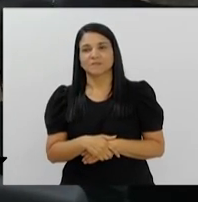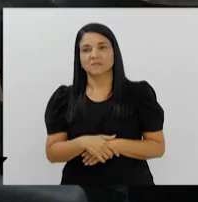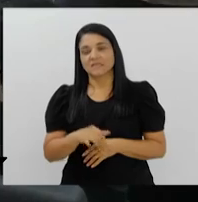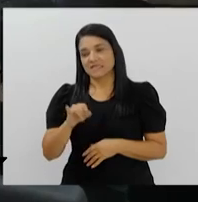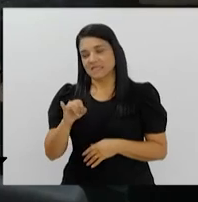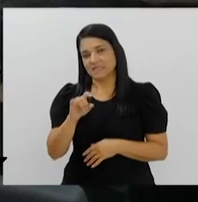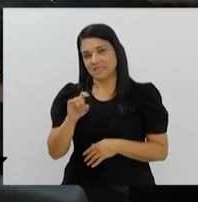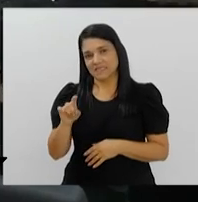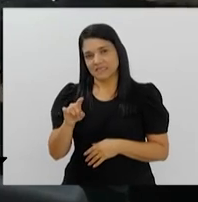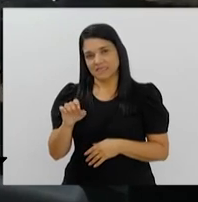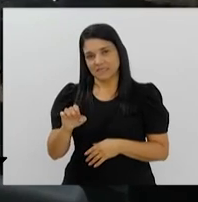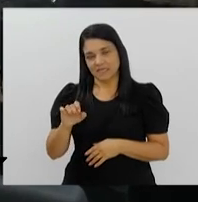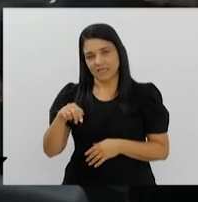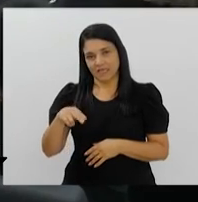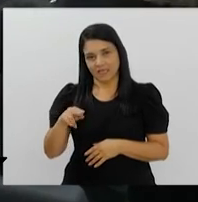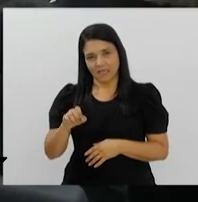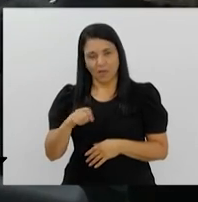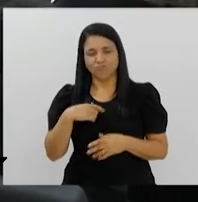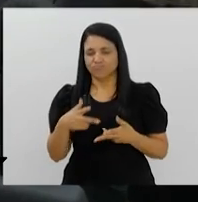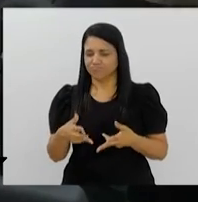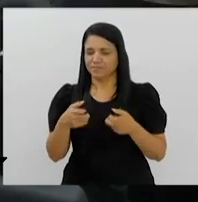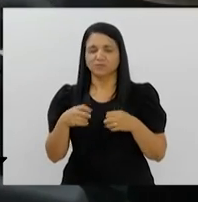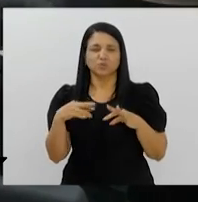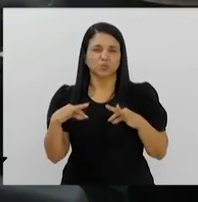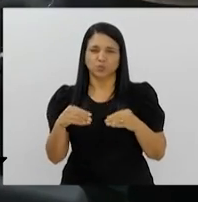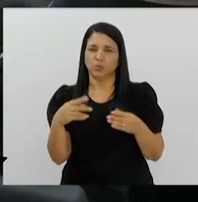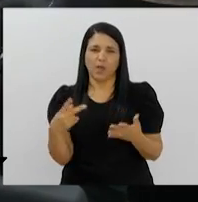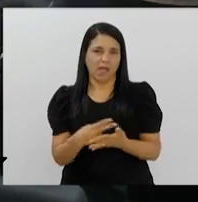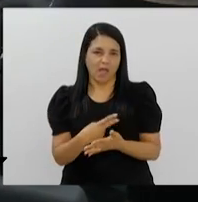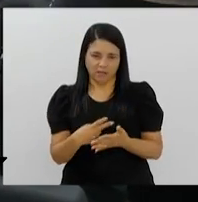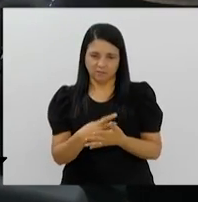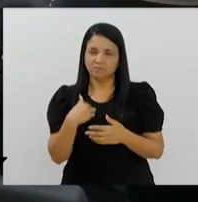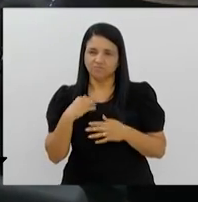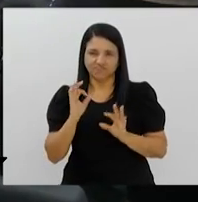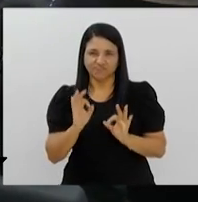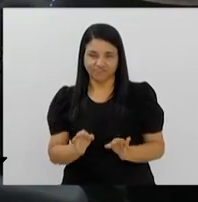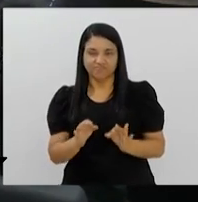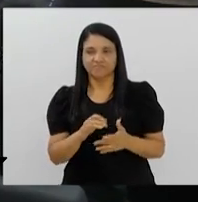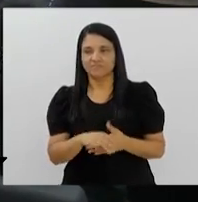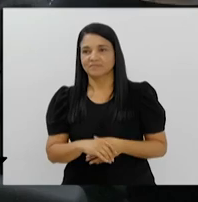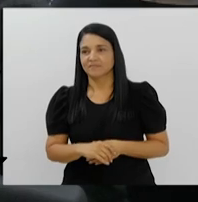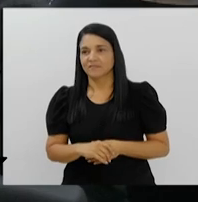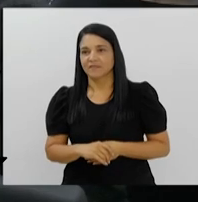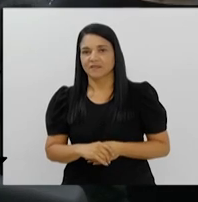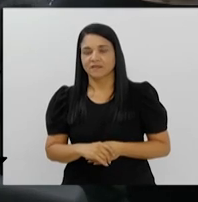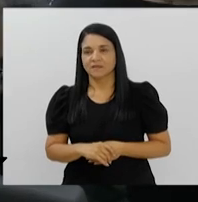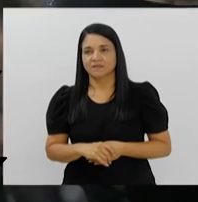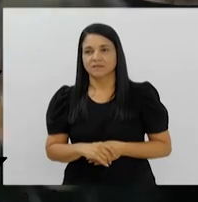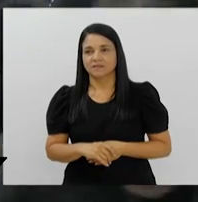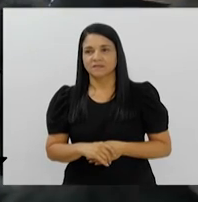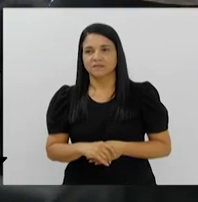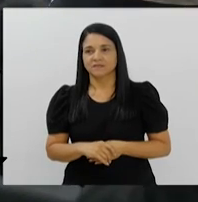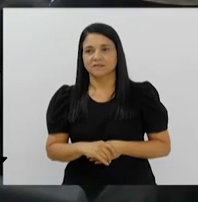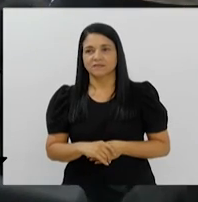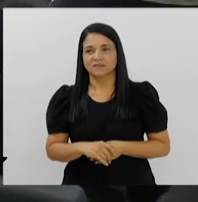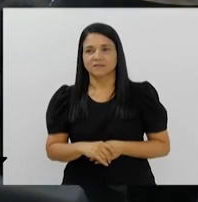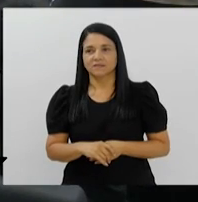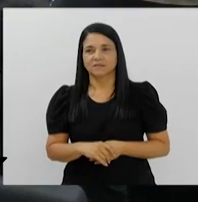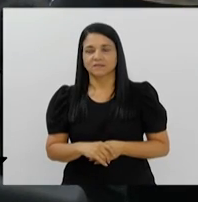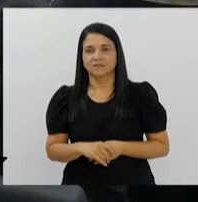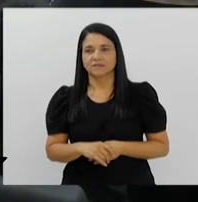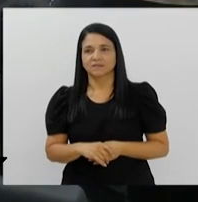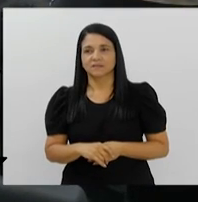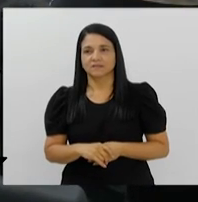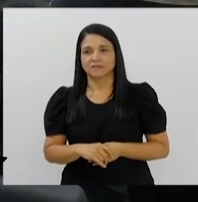tudo errado curioso a on chegar e pensar que tá lidando com le estudante de ciência na computação formado eu tenho 5 anos